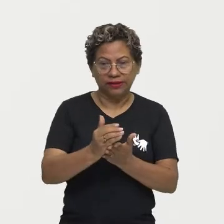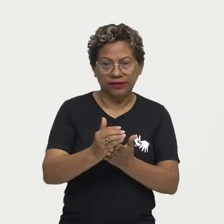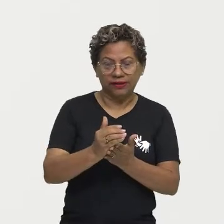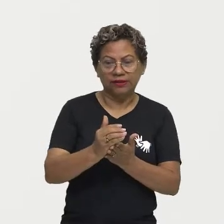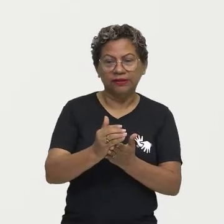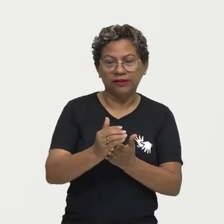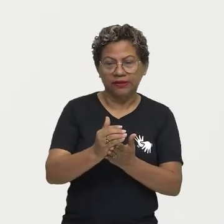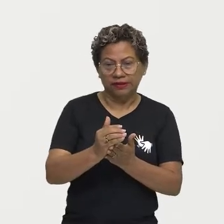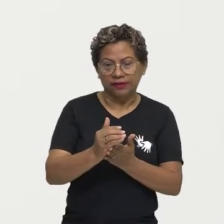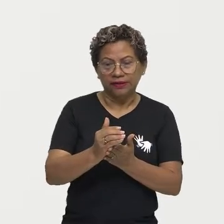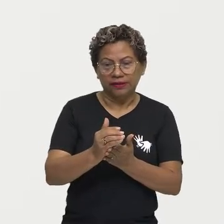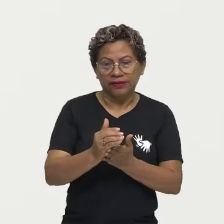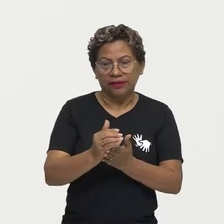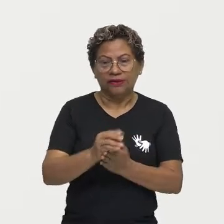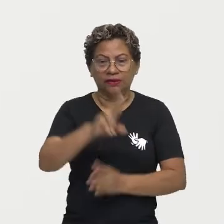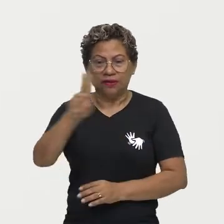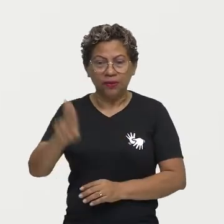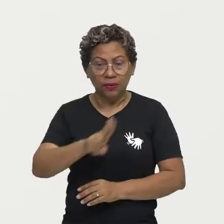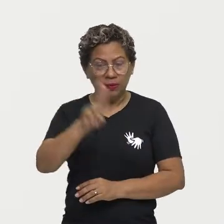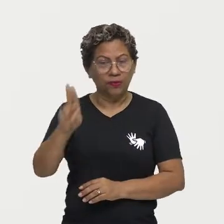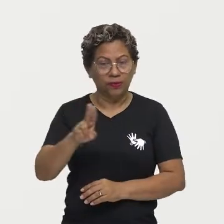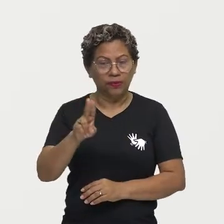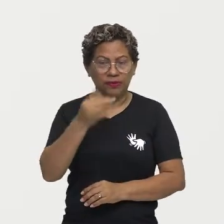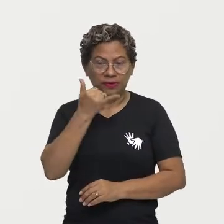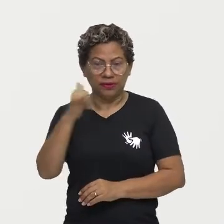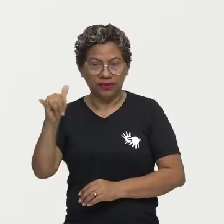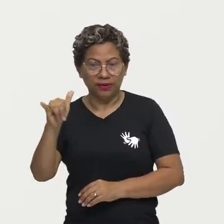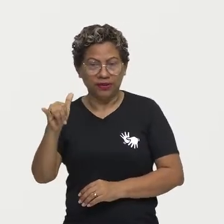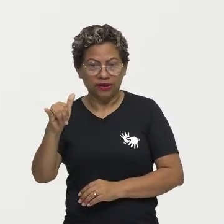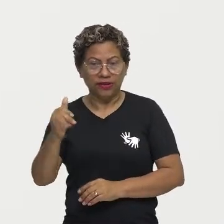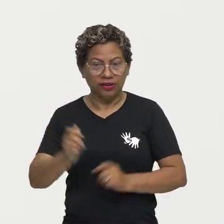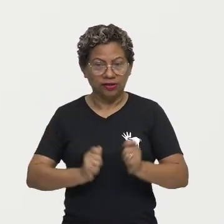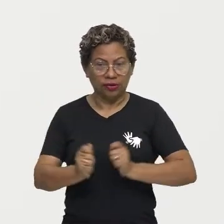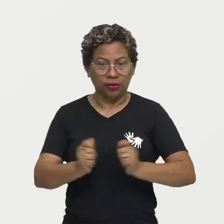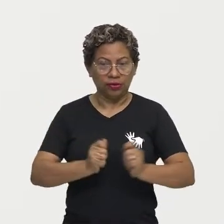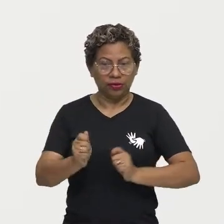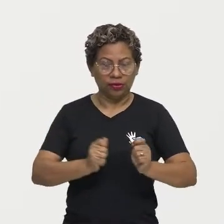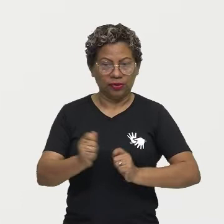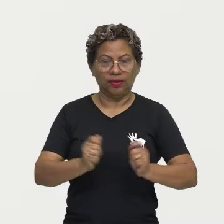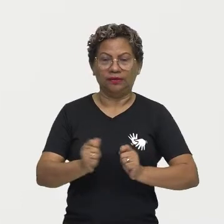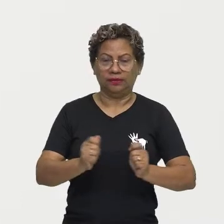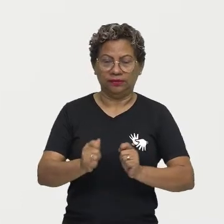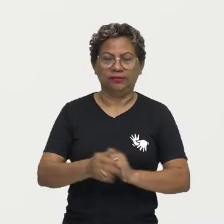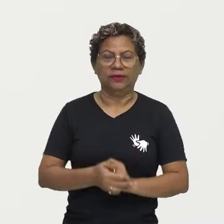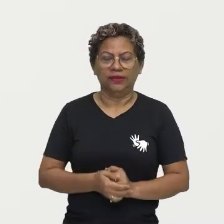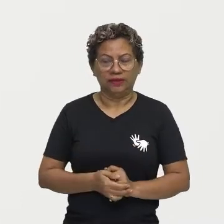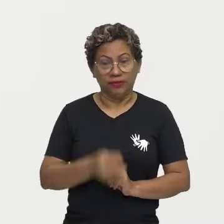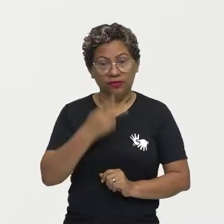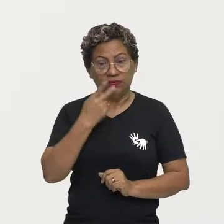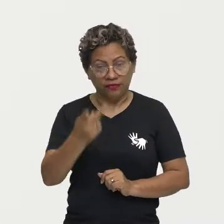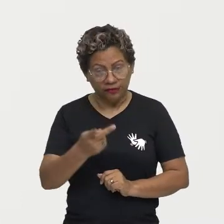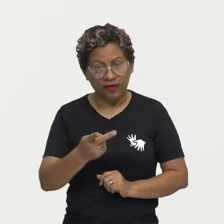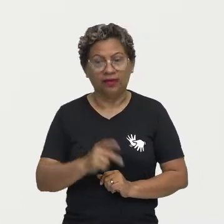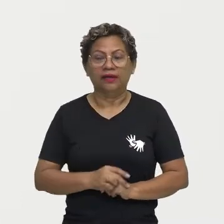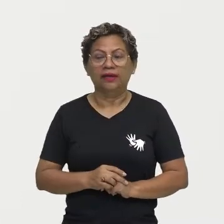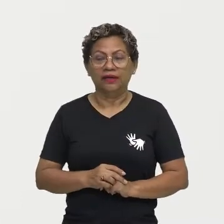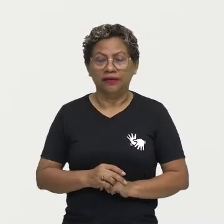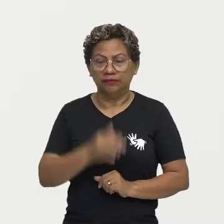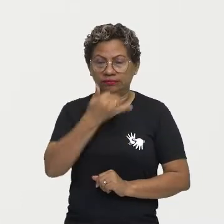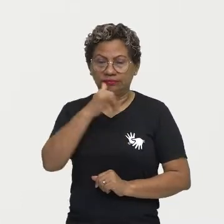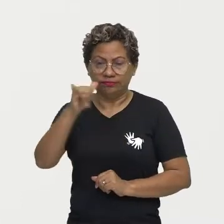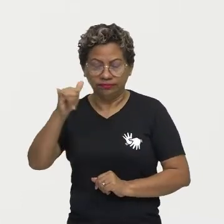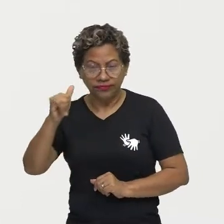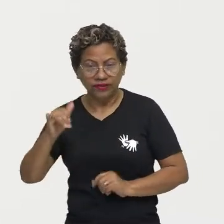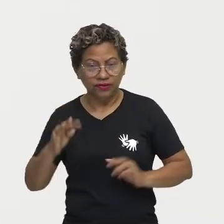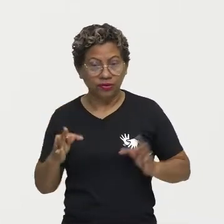o princípio da conservação da energia. Então podemos dizer que a energia total de um sistema isolado, ela